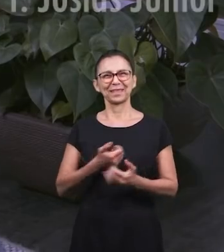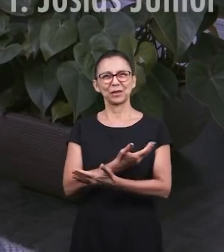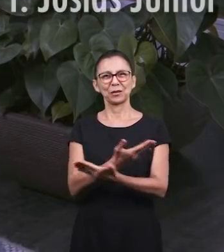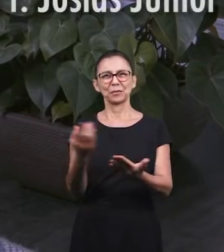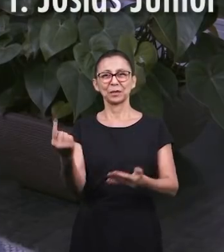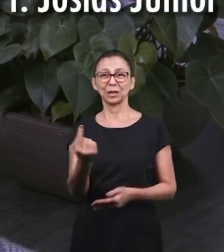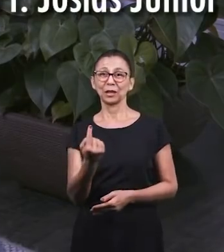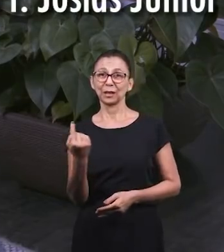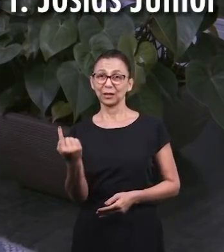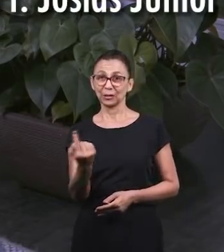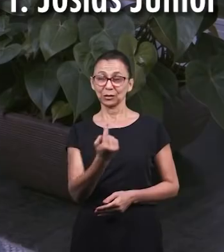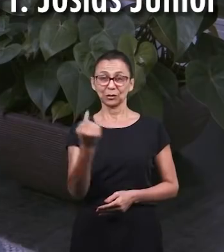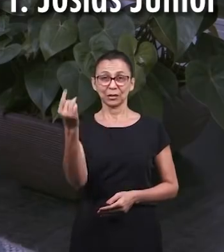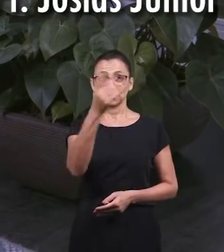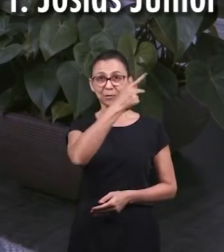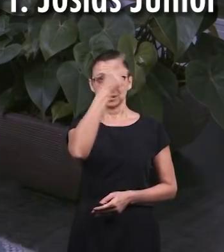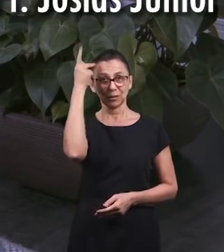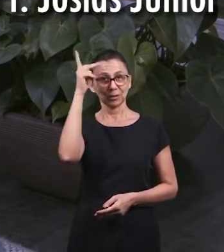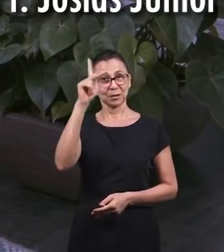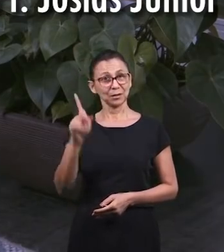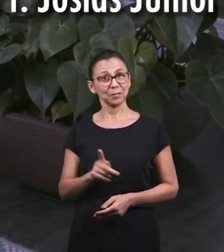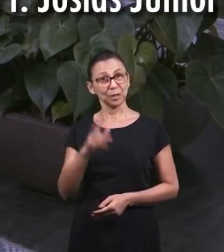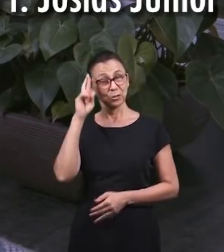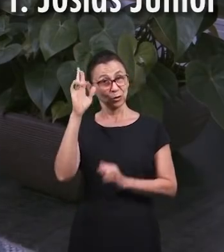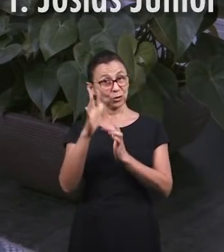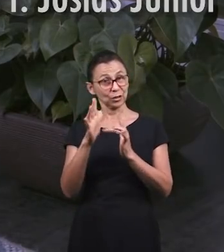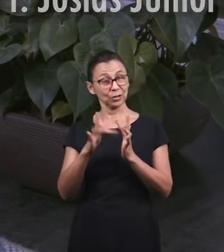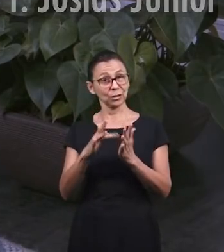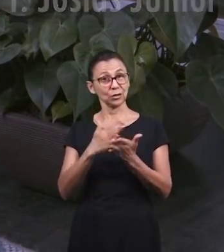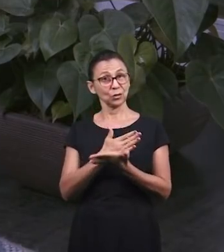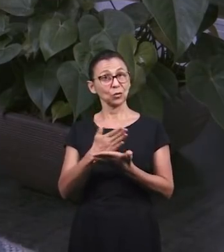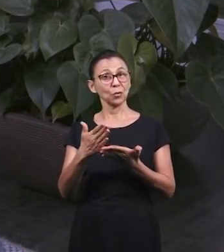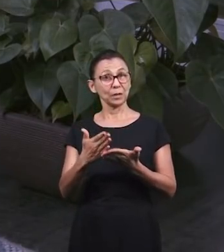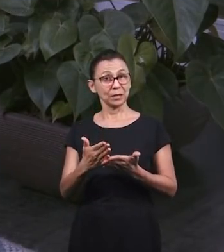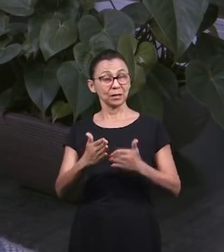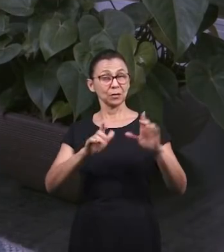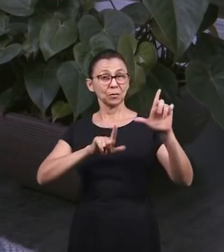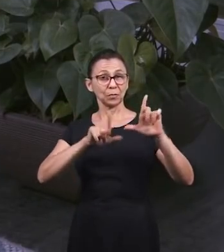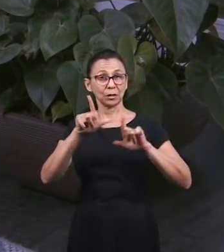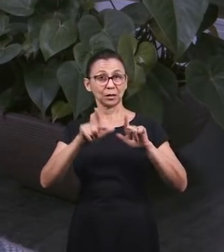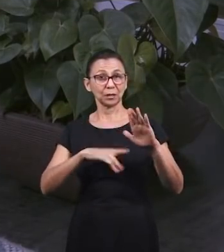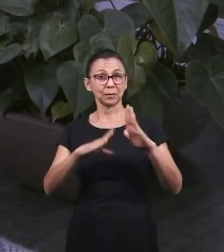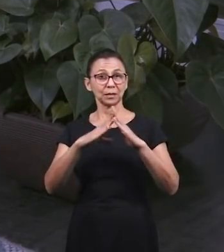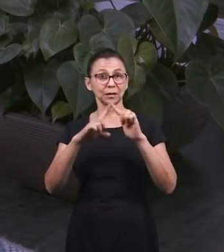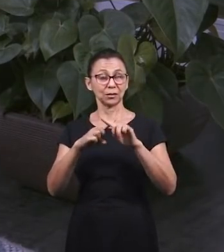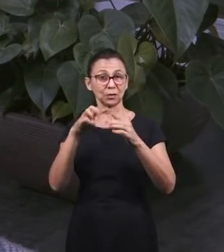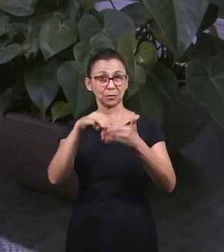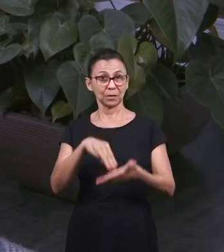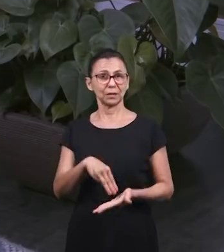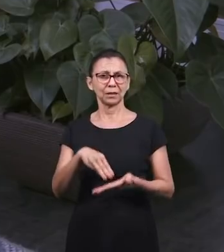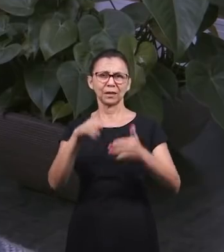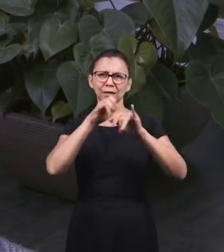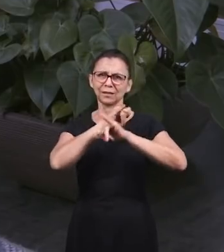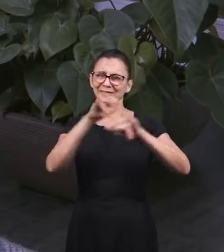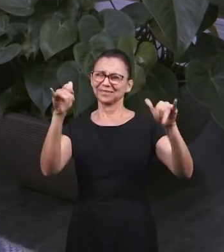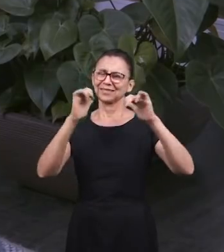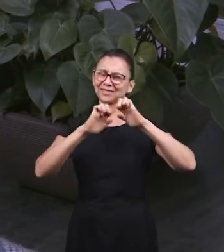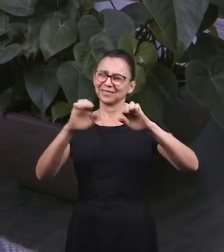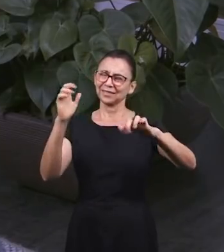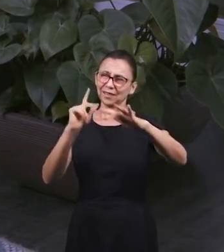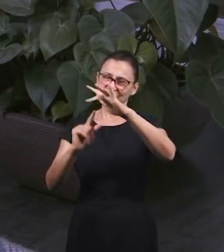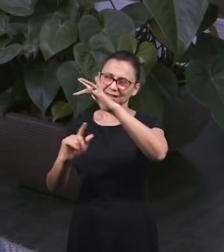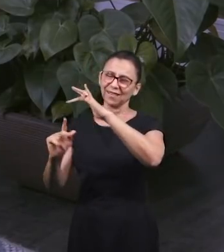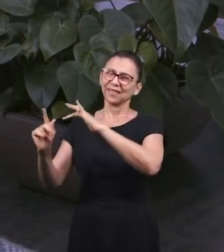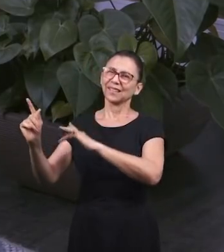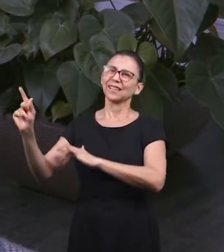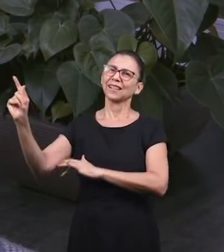Eu saúdo a todos com a paz do Senhor Jesus. Estamos começando mais uma edição do programa da Igreja Cristã Maranata, anunciando